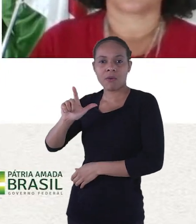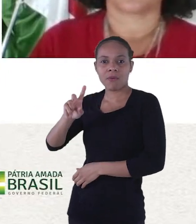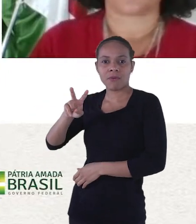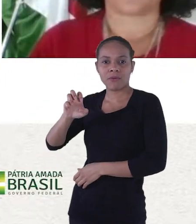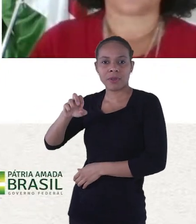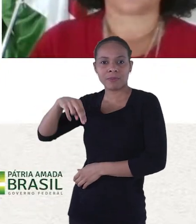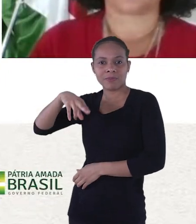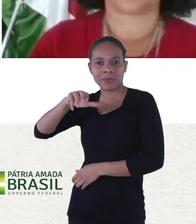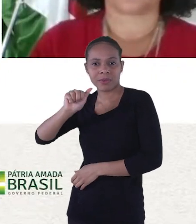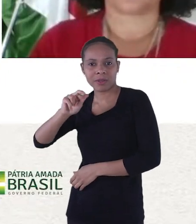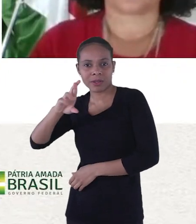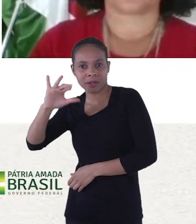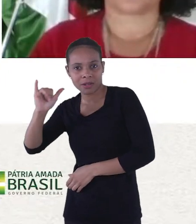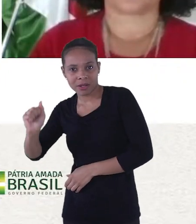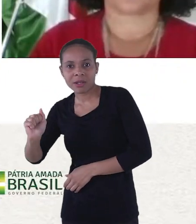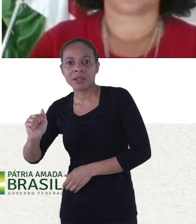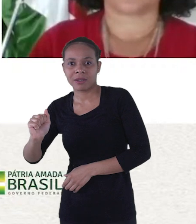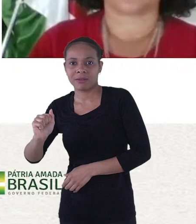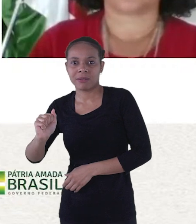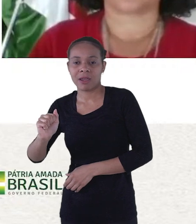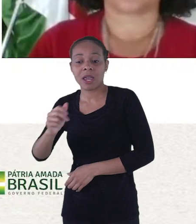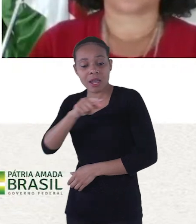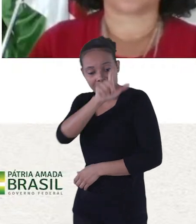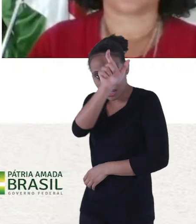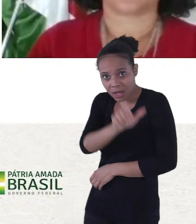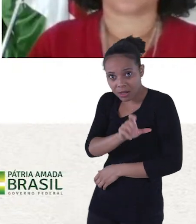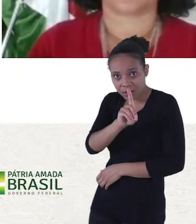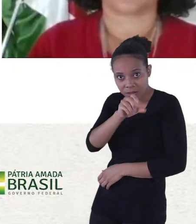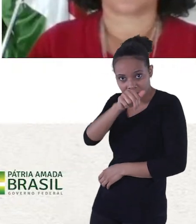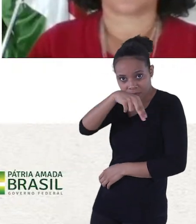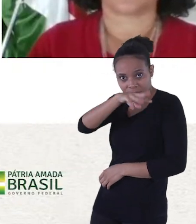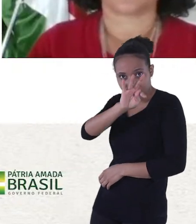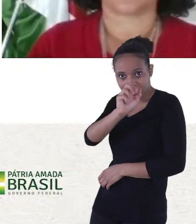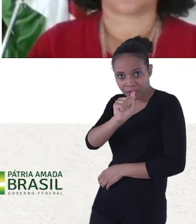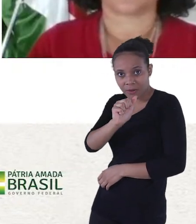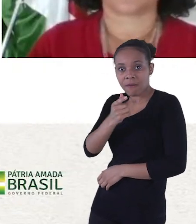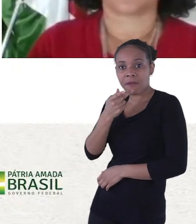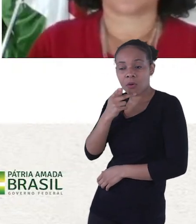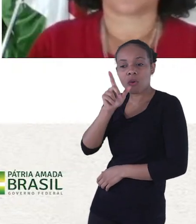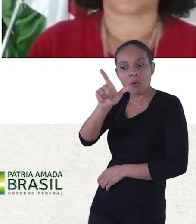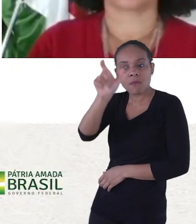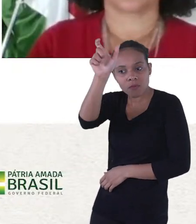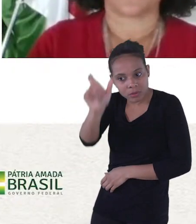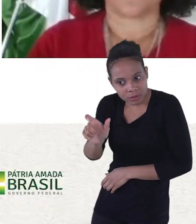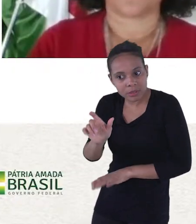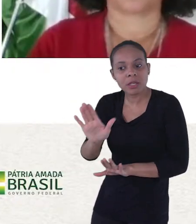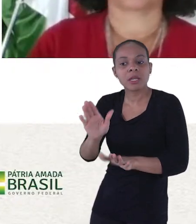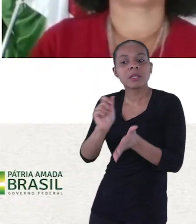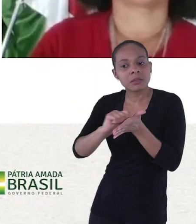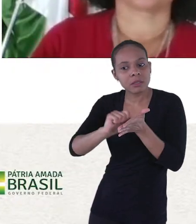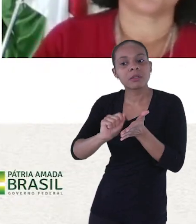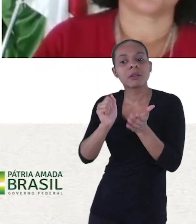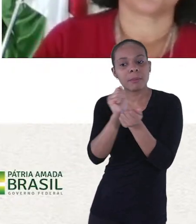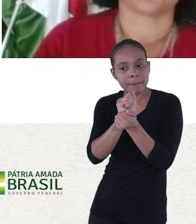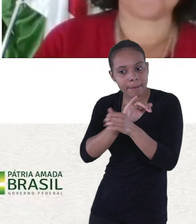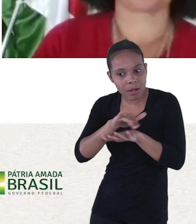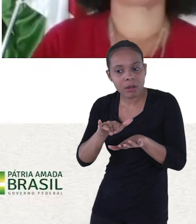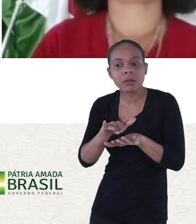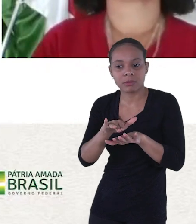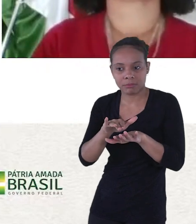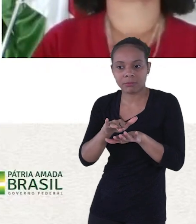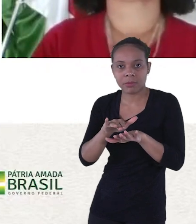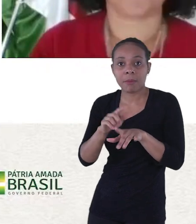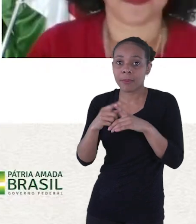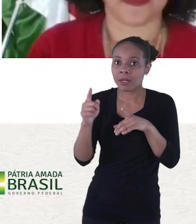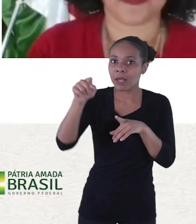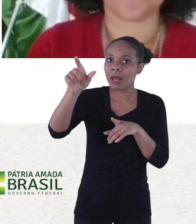Ela resolveu escrever o Casa de Alvenaria. O Casa de Alvenaria foi uma bomba atômica na sociedade paulistana que se